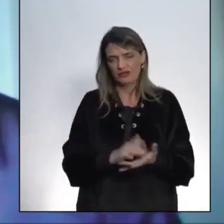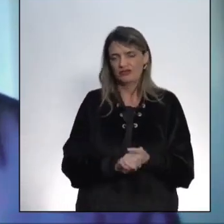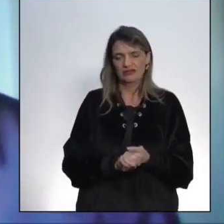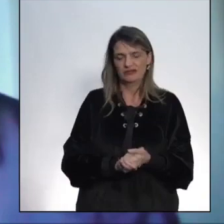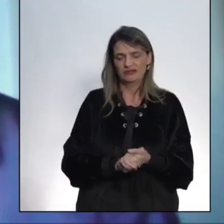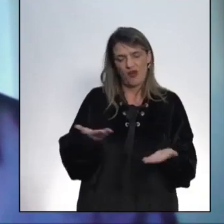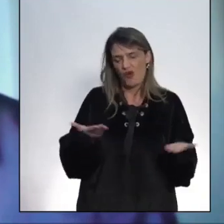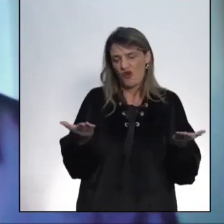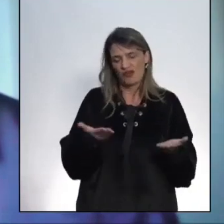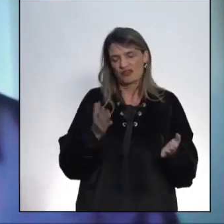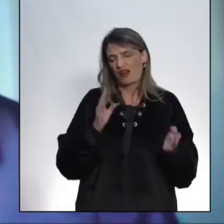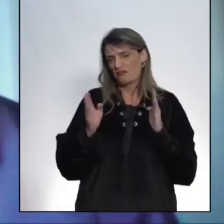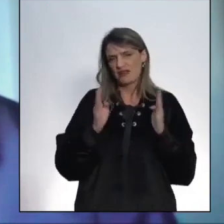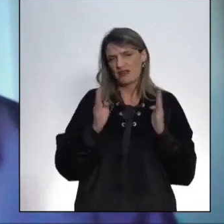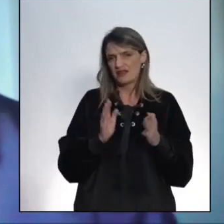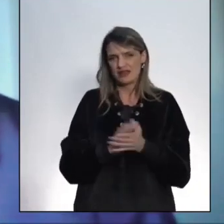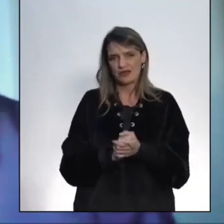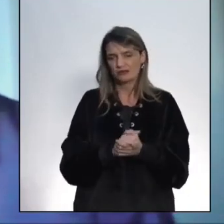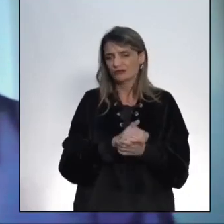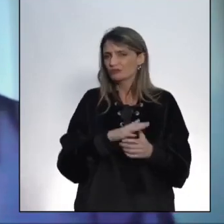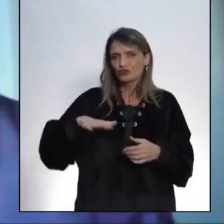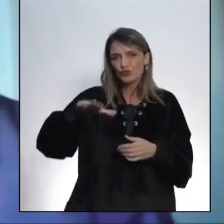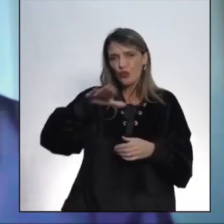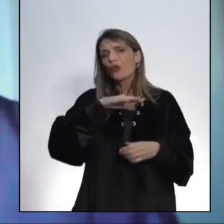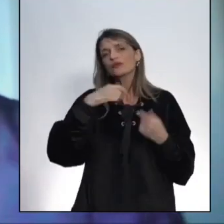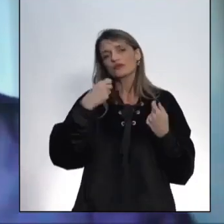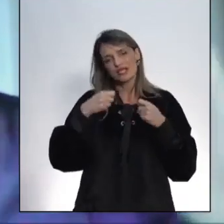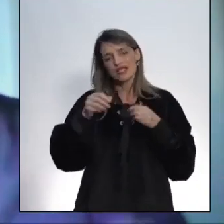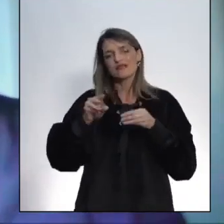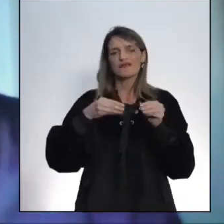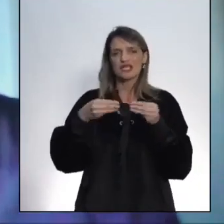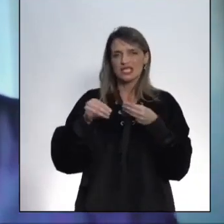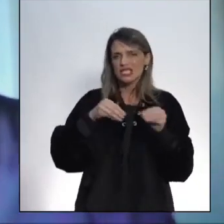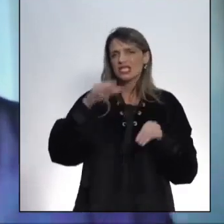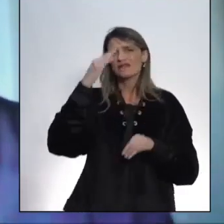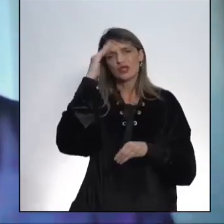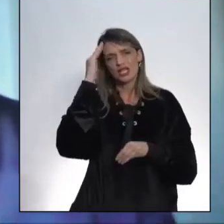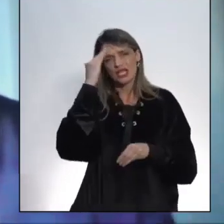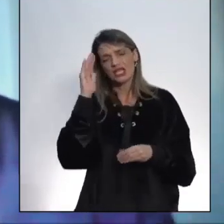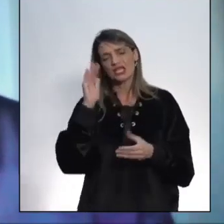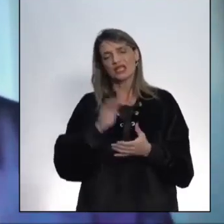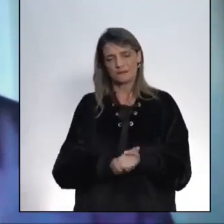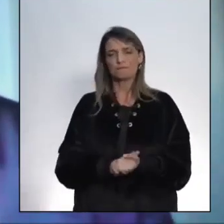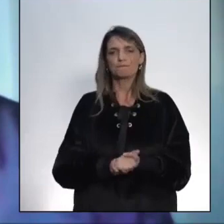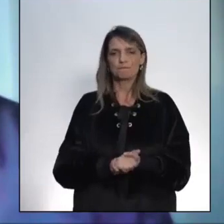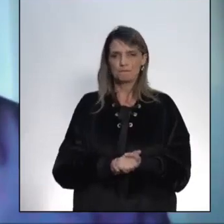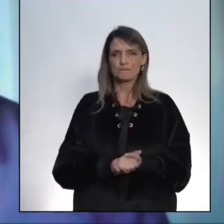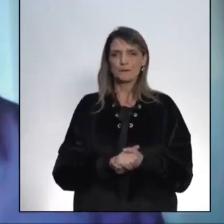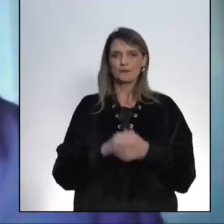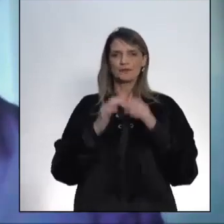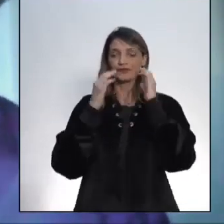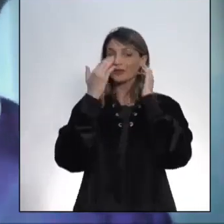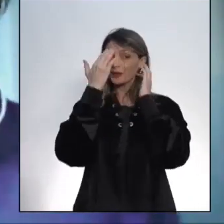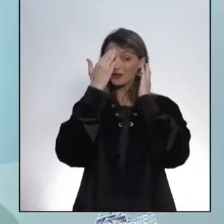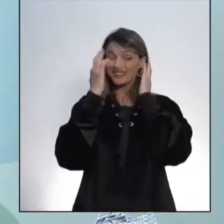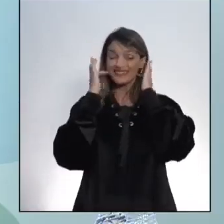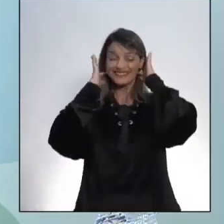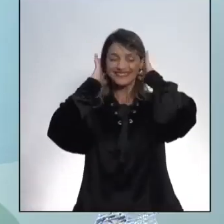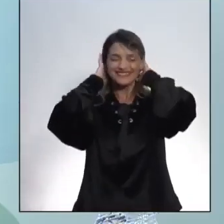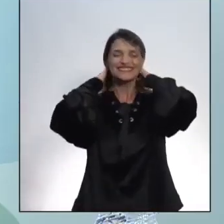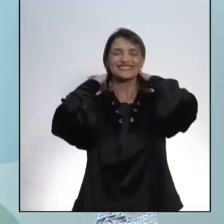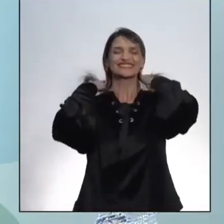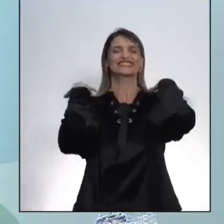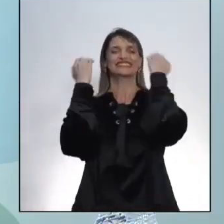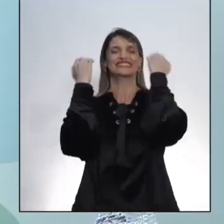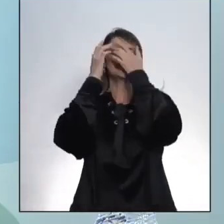momento, ela precisa ser, todo mundo precisa ser flexível, né? Em todas as pontas, todos os níveis. Obrigado, Chico. Renato, com você,